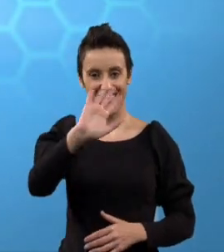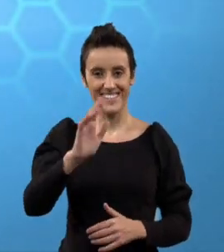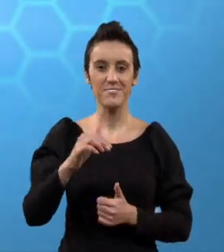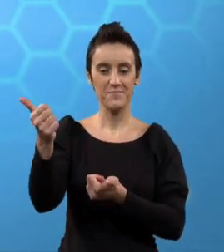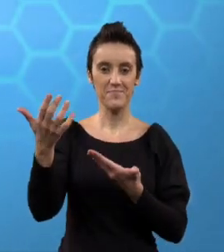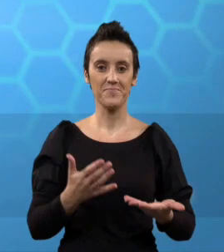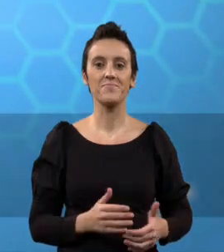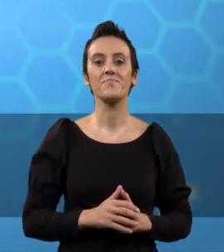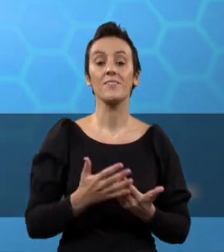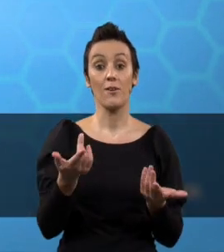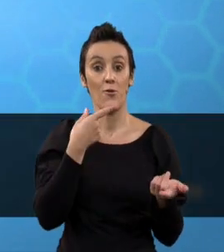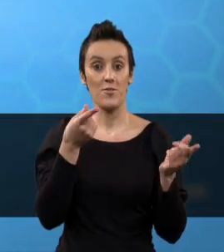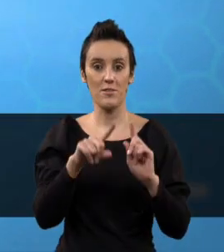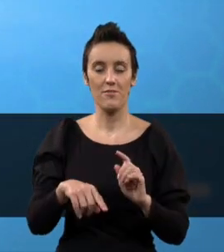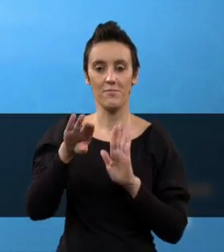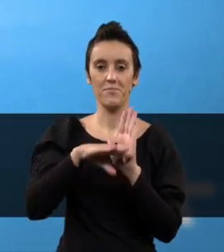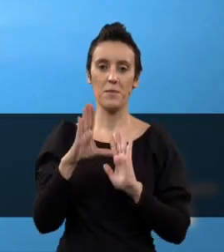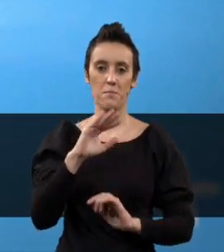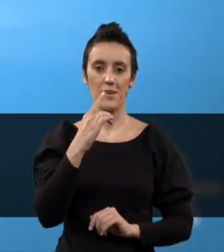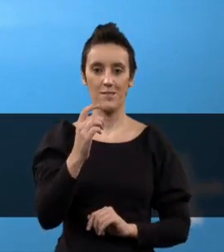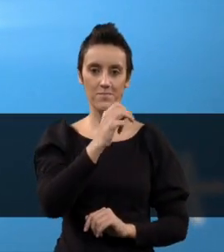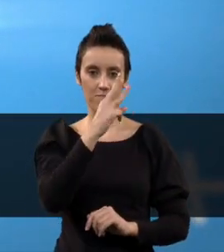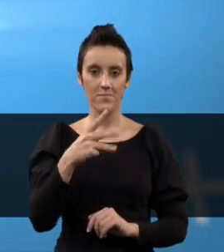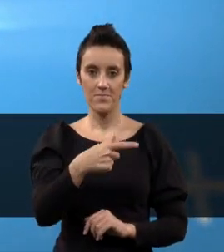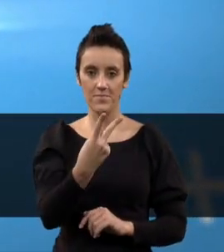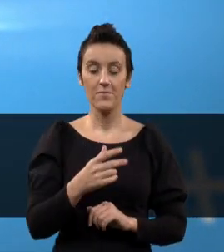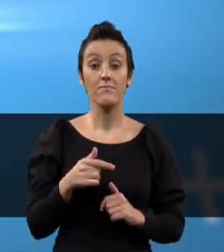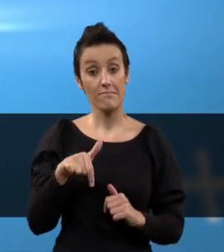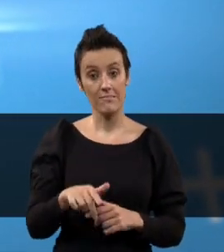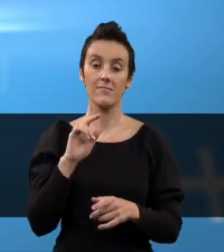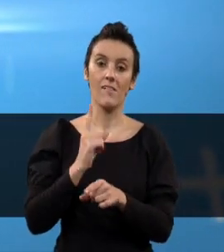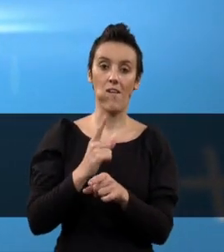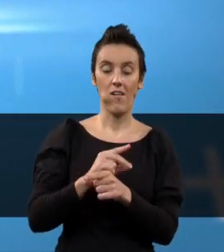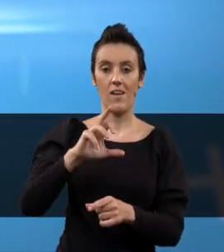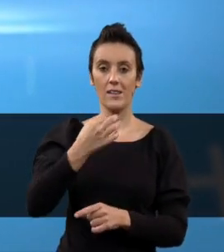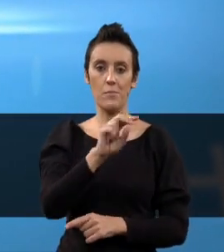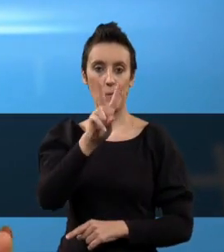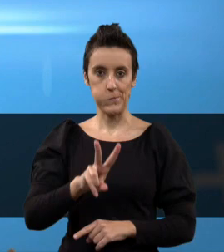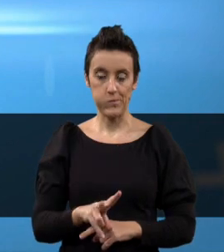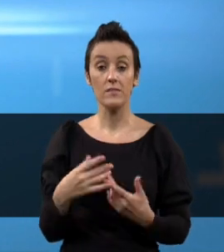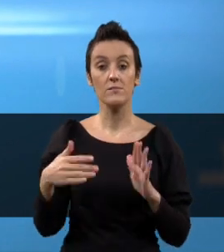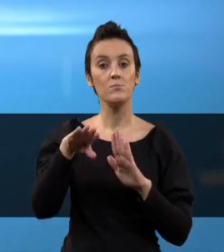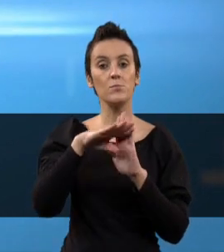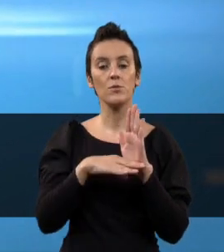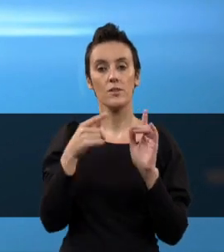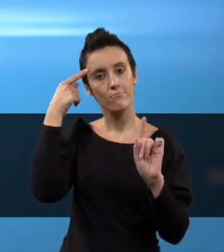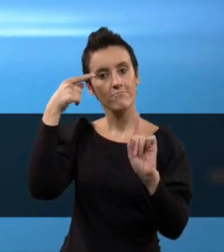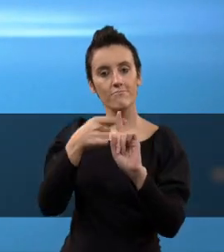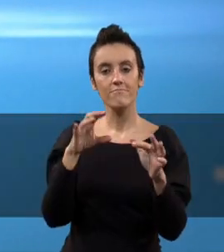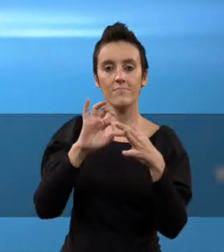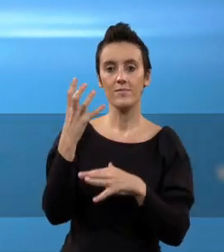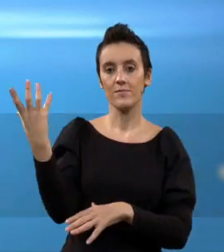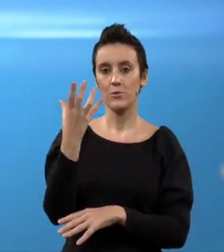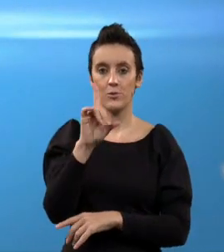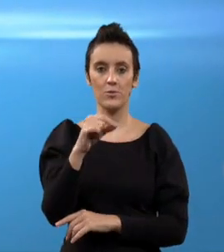Olá, sejam bem-vindos de volta a mais uma edição da ESEC TV, aqui na RTP2. Um programa dedicado à cultura